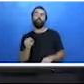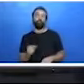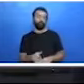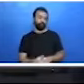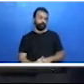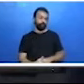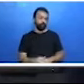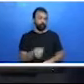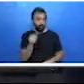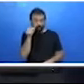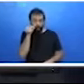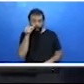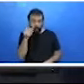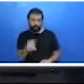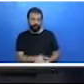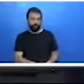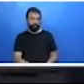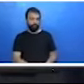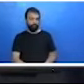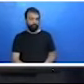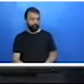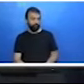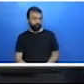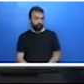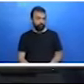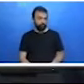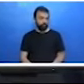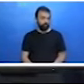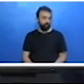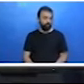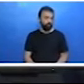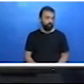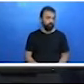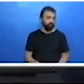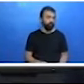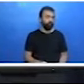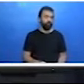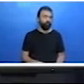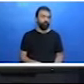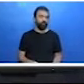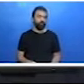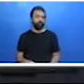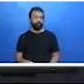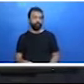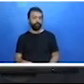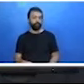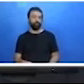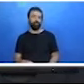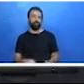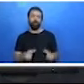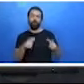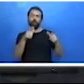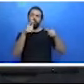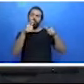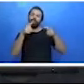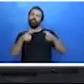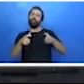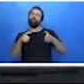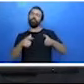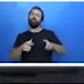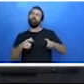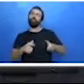Vamos dar uma observada? Olha só. Aqui está numa posição. Será que todos estão na mesma posição?